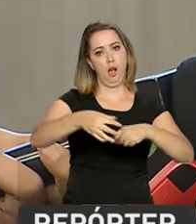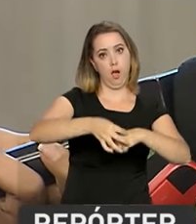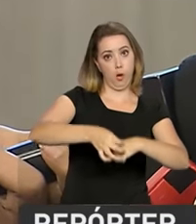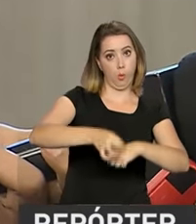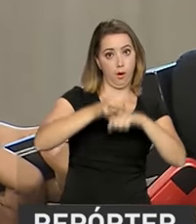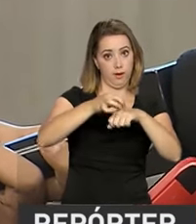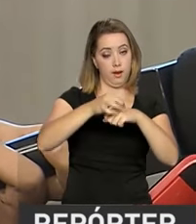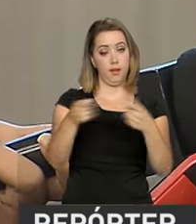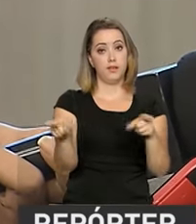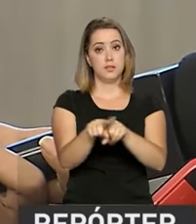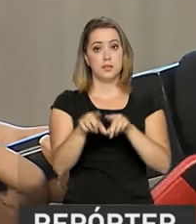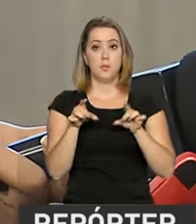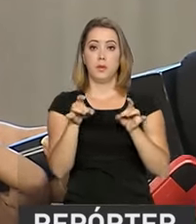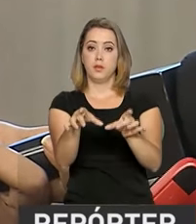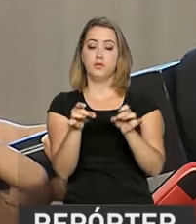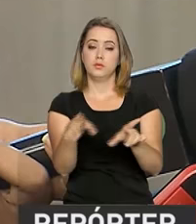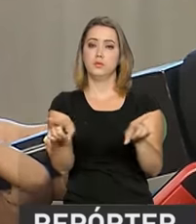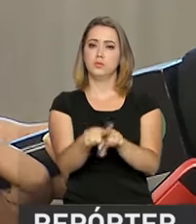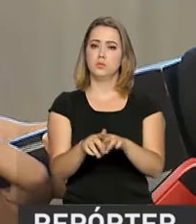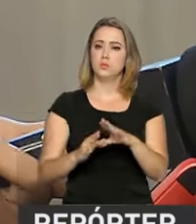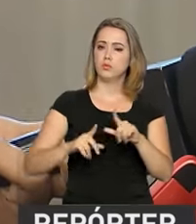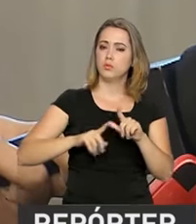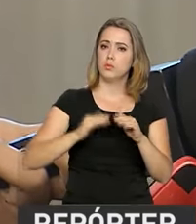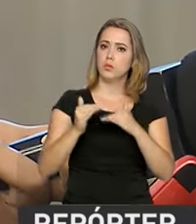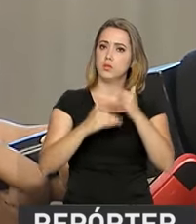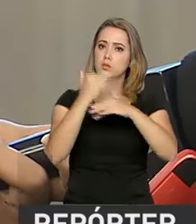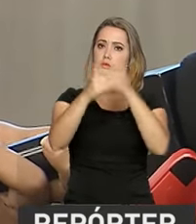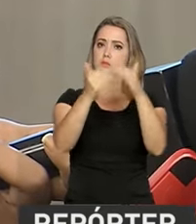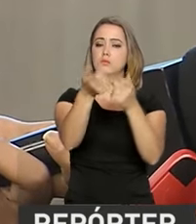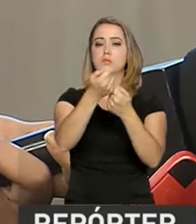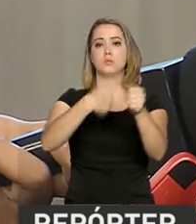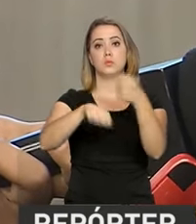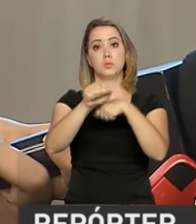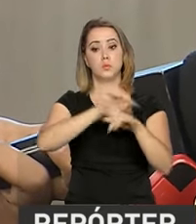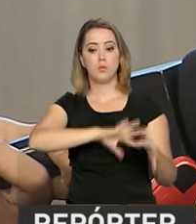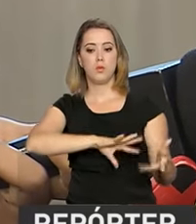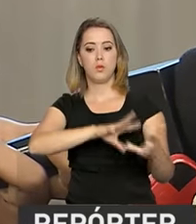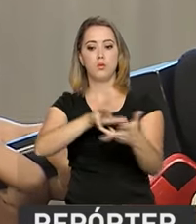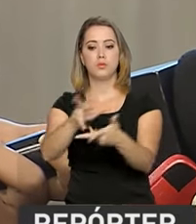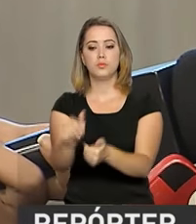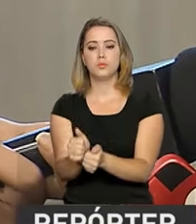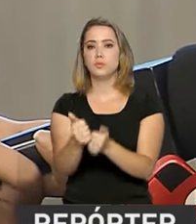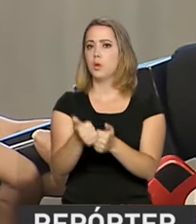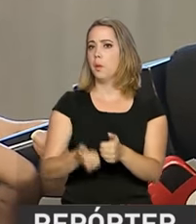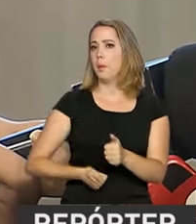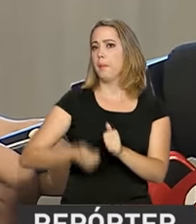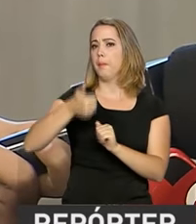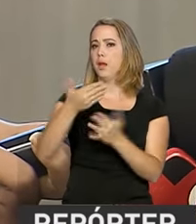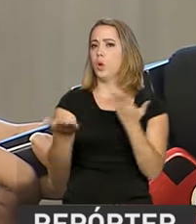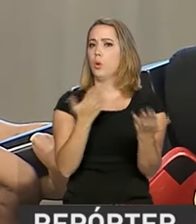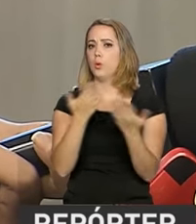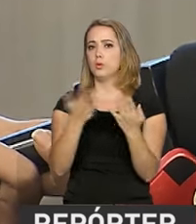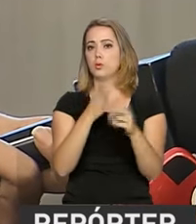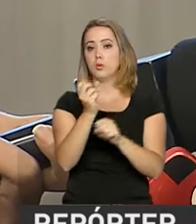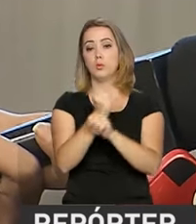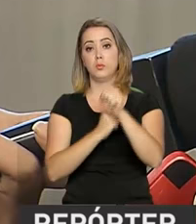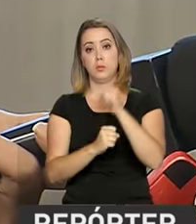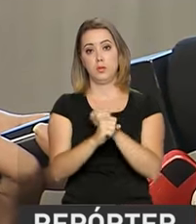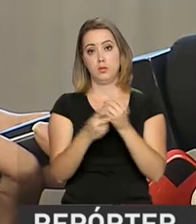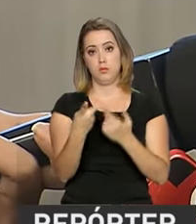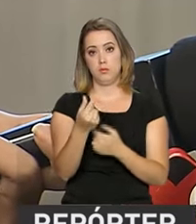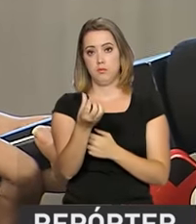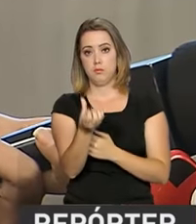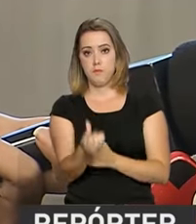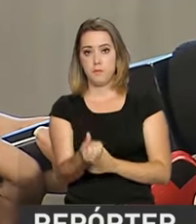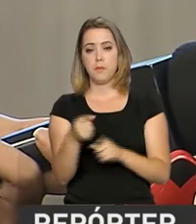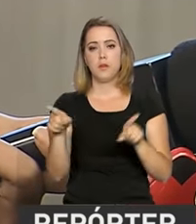crescimento da economia e do Comércio mundial em Patamares maiores do que o de 2016 e também um